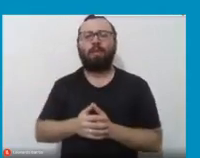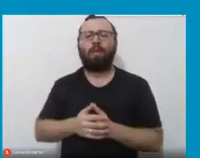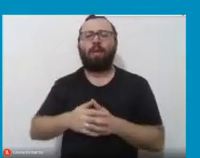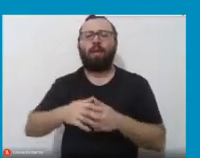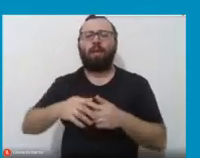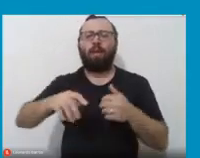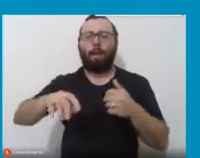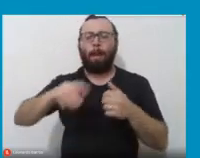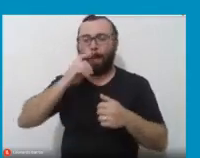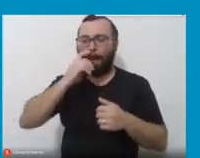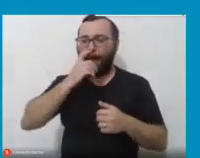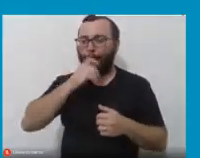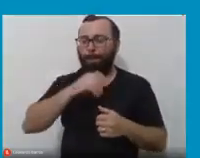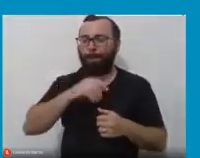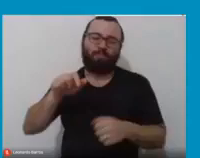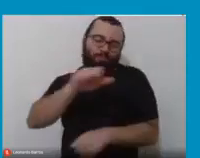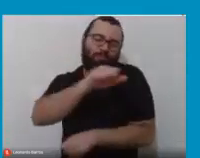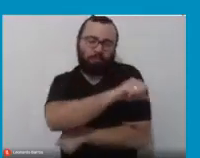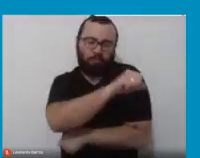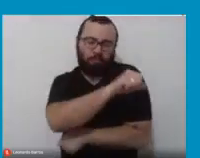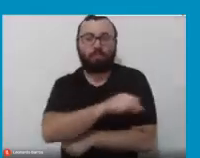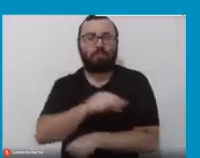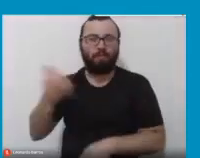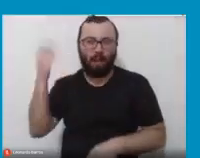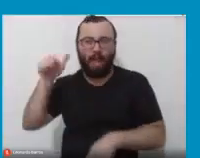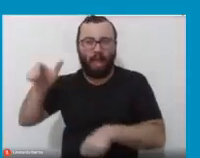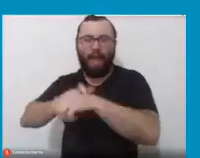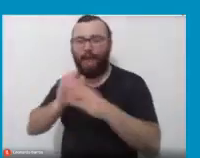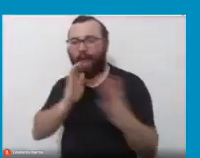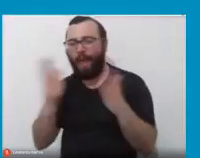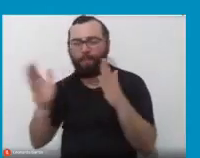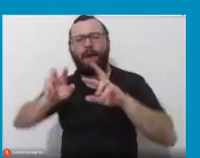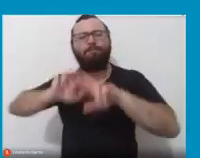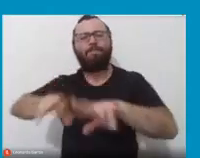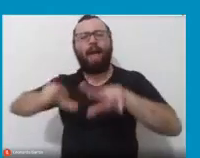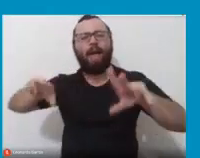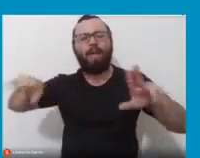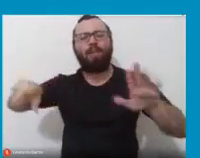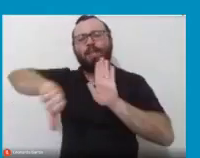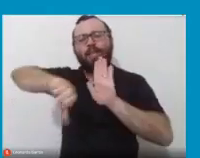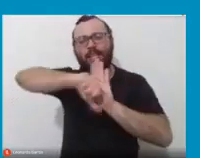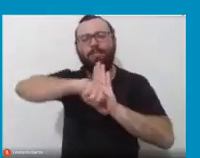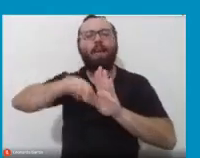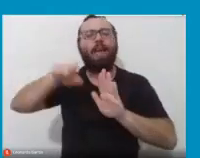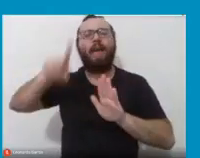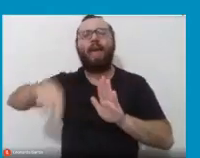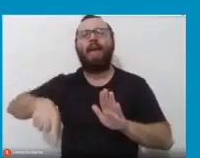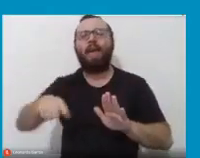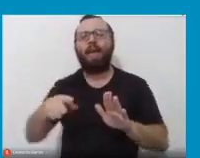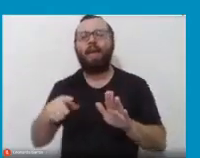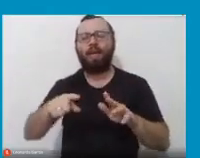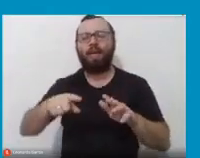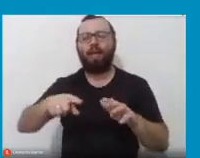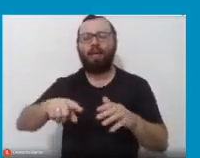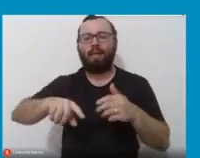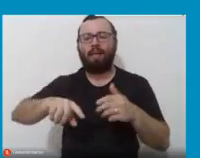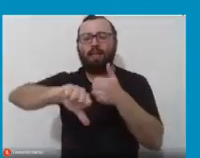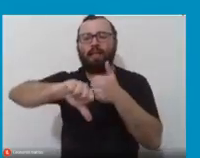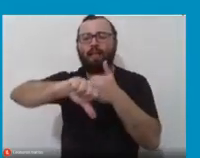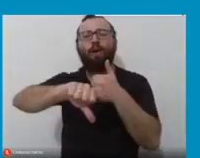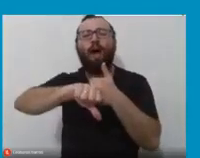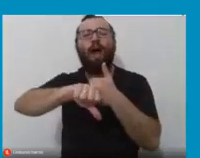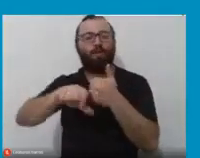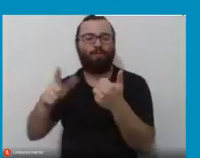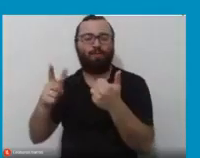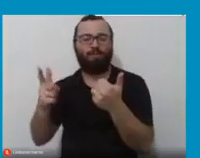Janeiro. Tá? Naquela época, vários crimes eram julgados nos tribunais do júri. O tribunal de júri é o tribunal popular, que não é tão comum no Brasil,